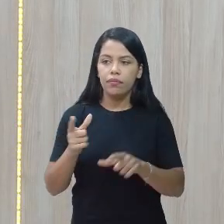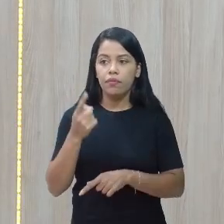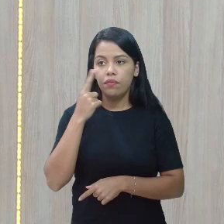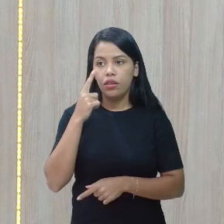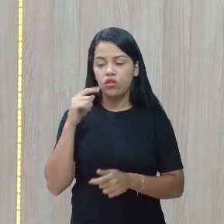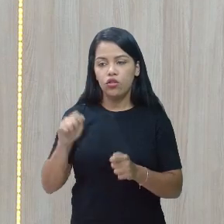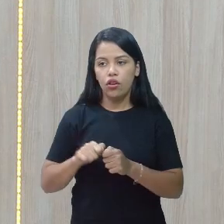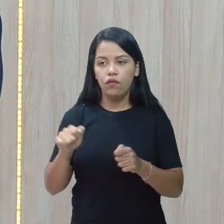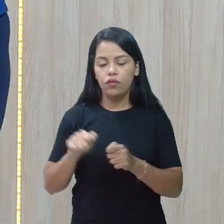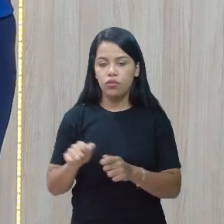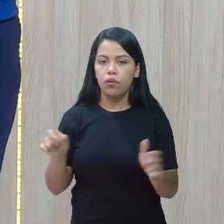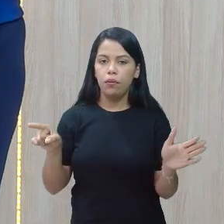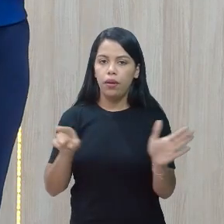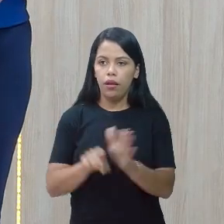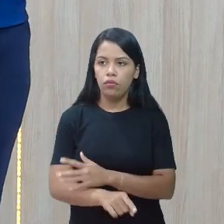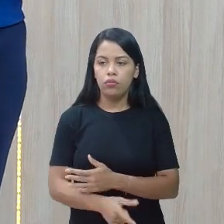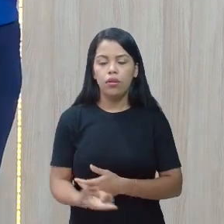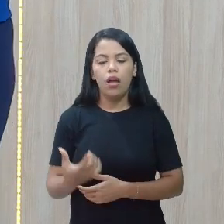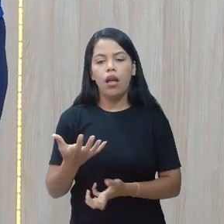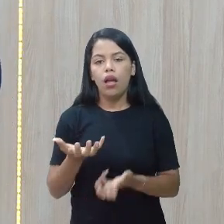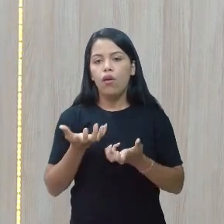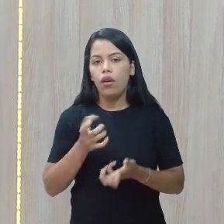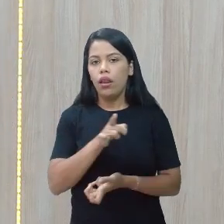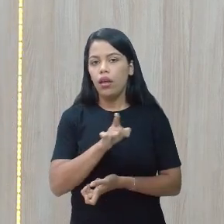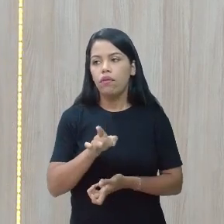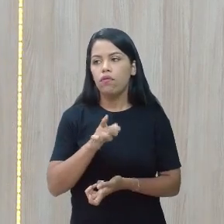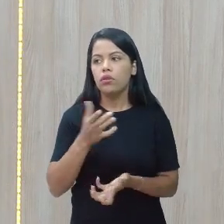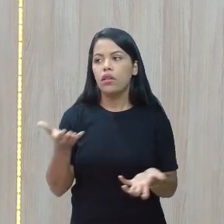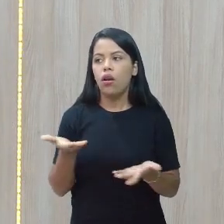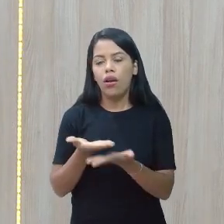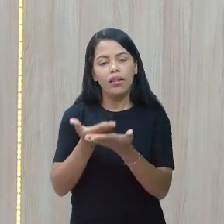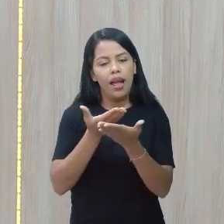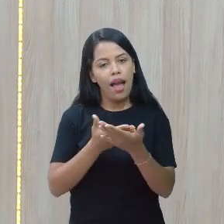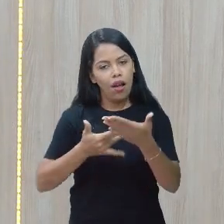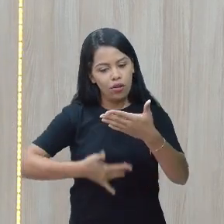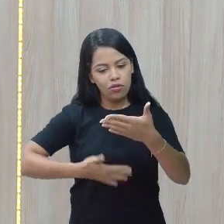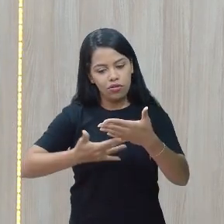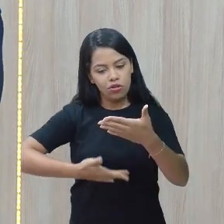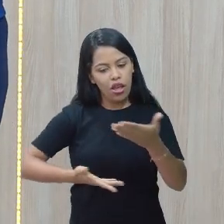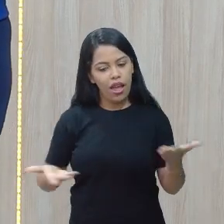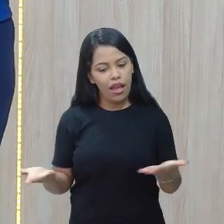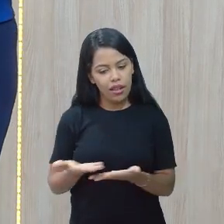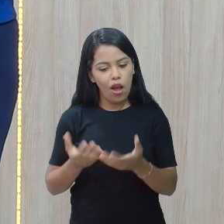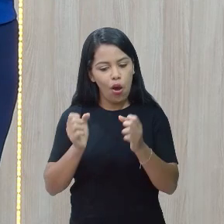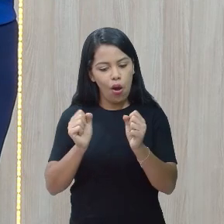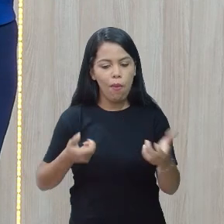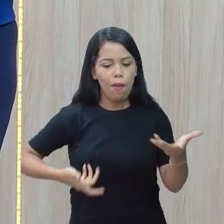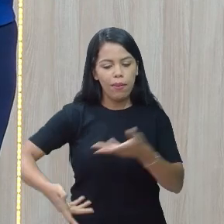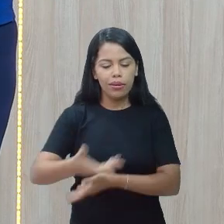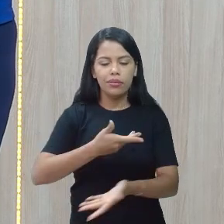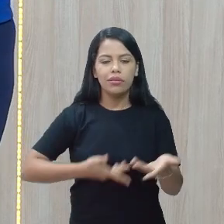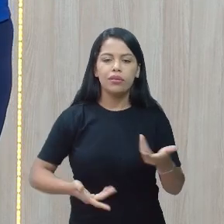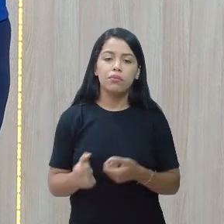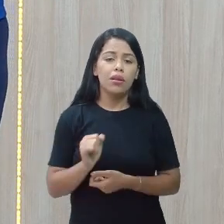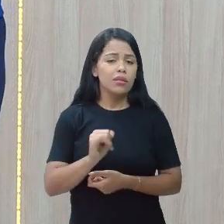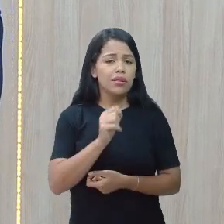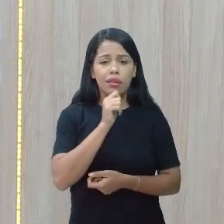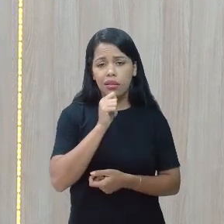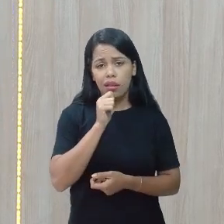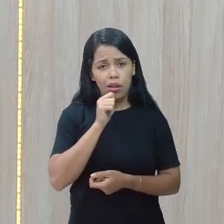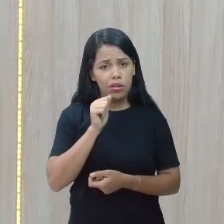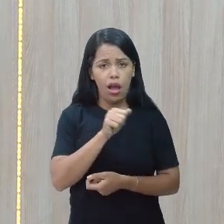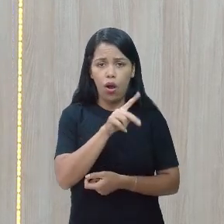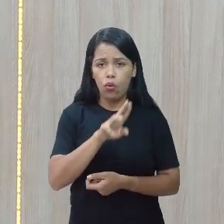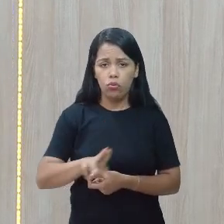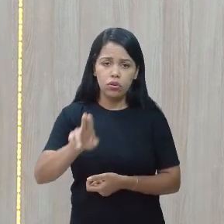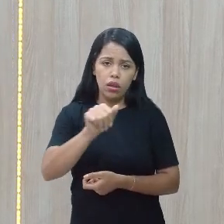uma pergunta, eu gostaria que vocês, quem está aí na aula, no chat, pudesse participar. Quem não está pelo